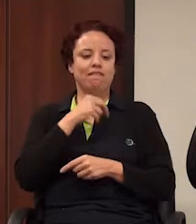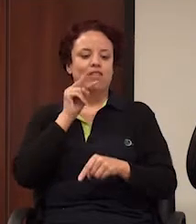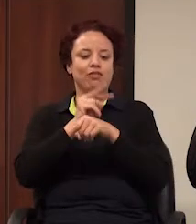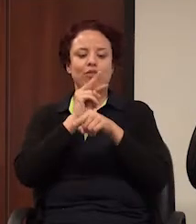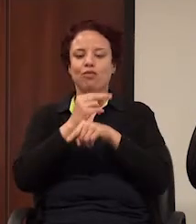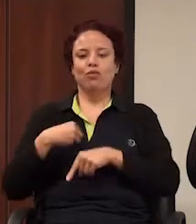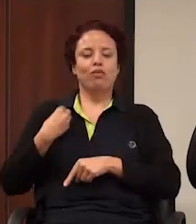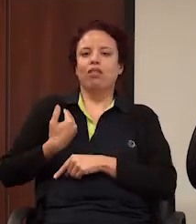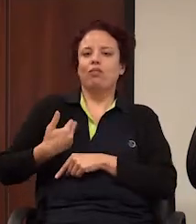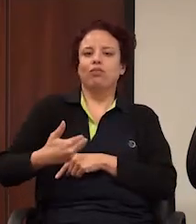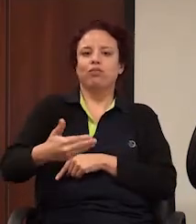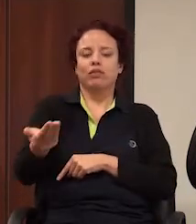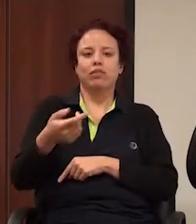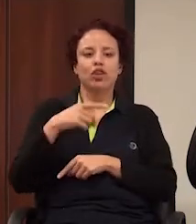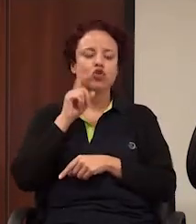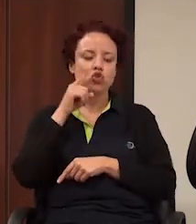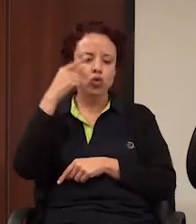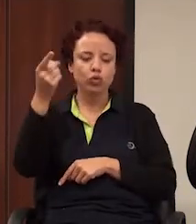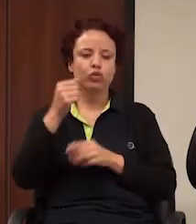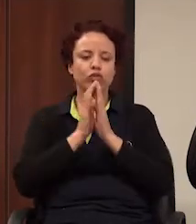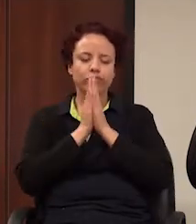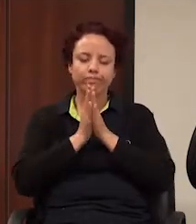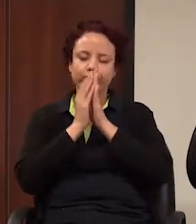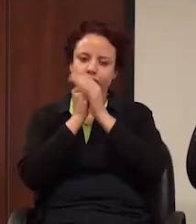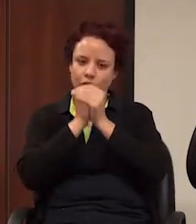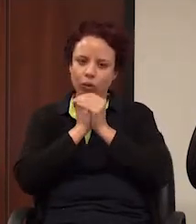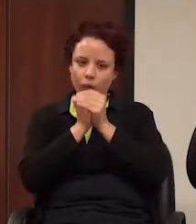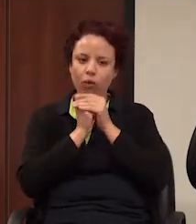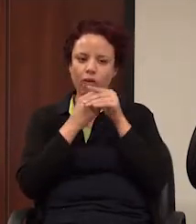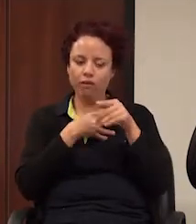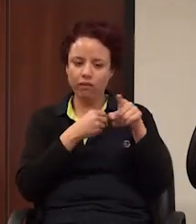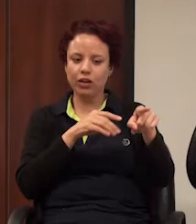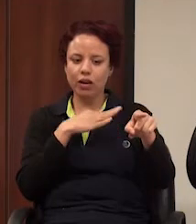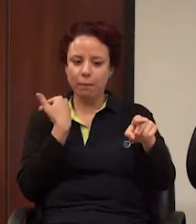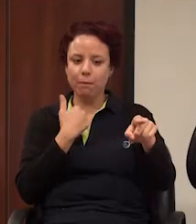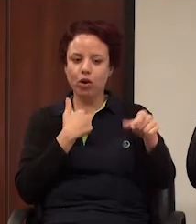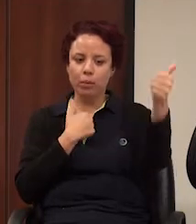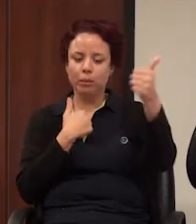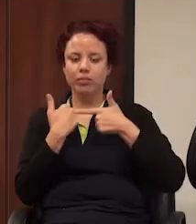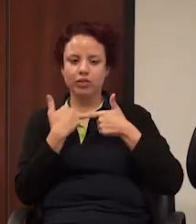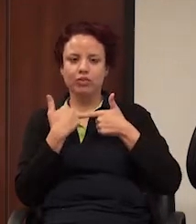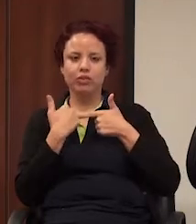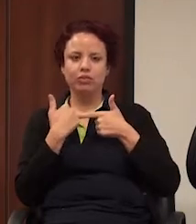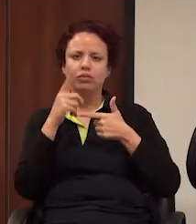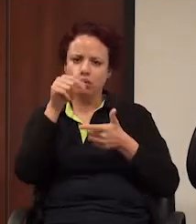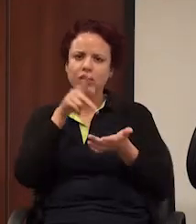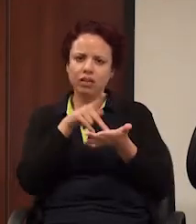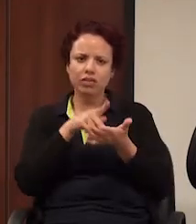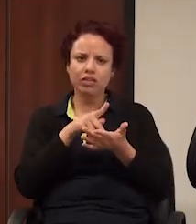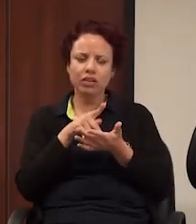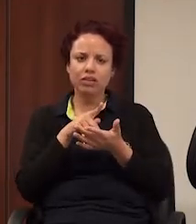Né? E rezo todos os dias para que ele morra primeiro do que eu. Né? Isso é fato.